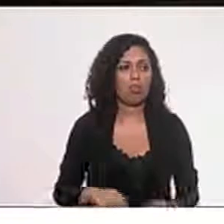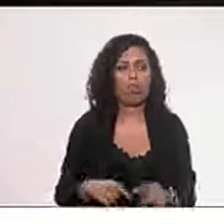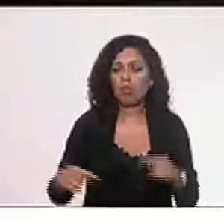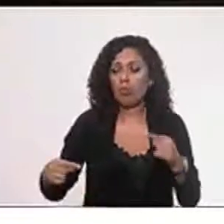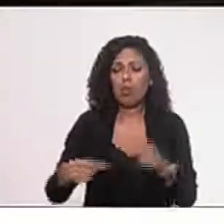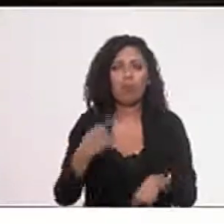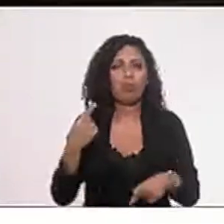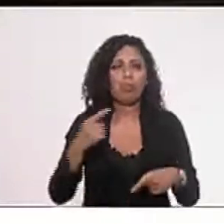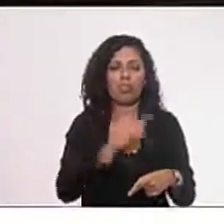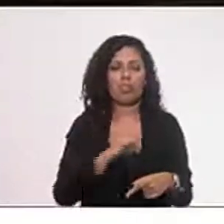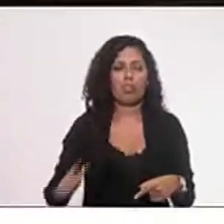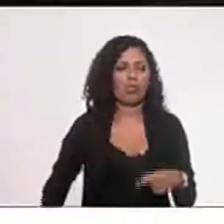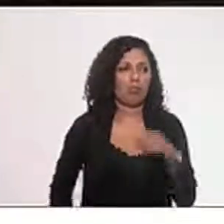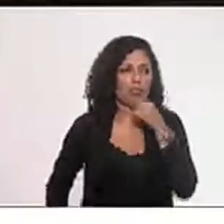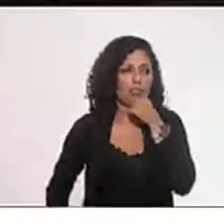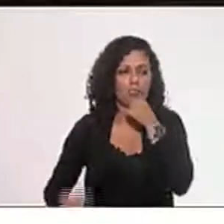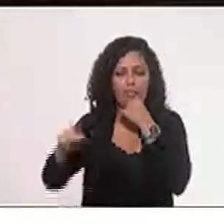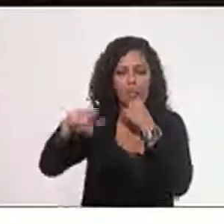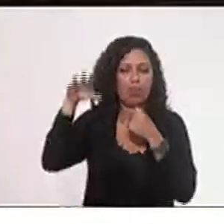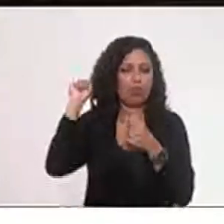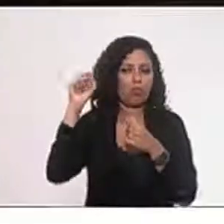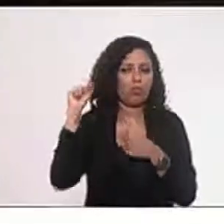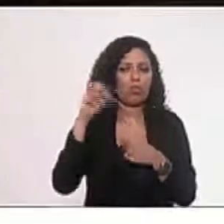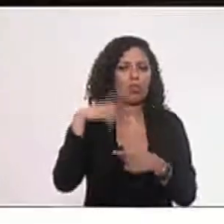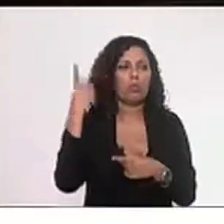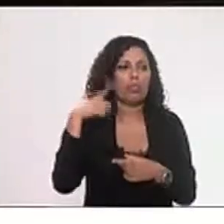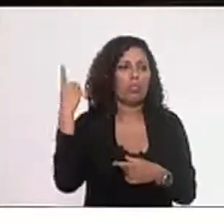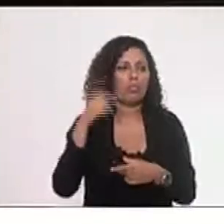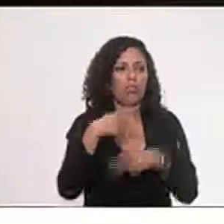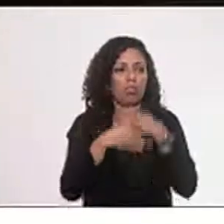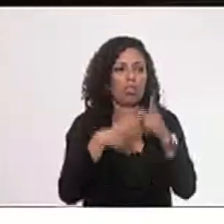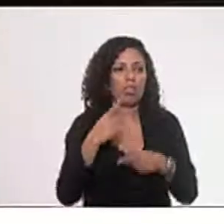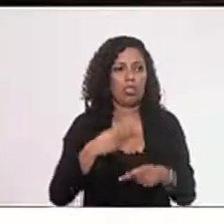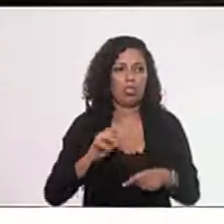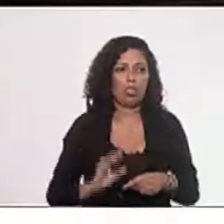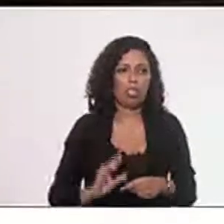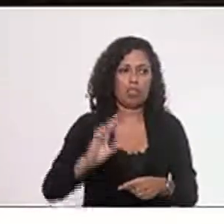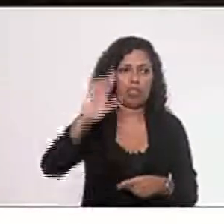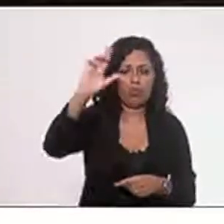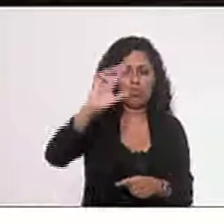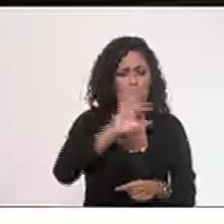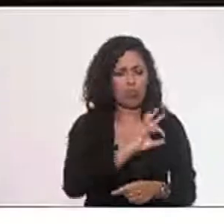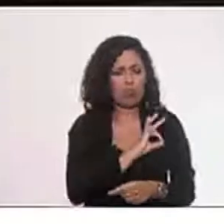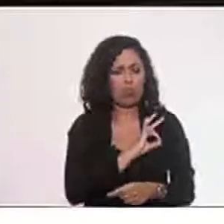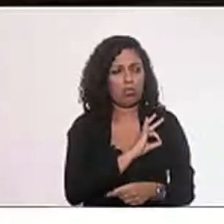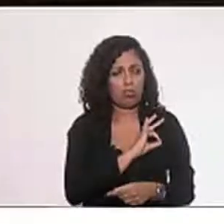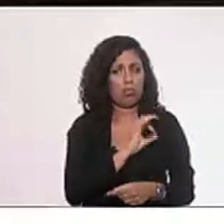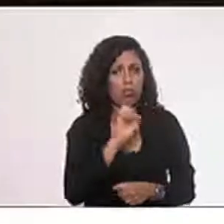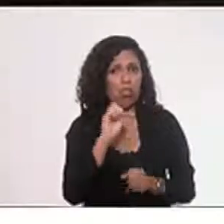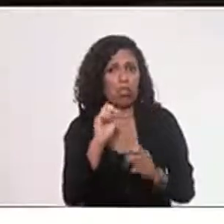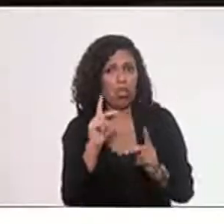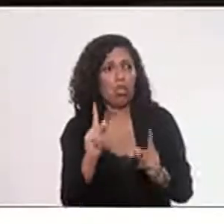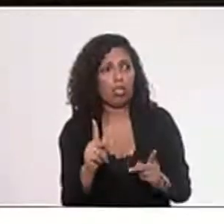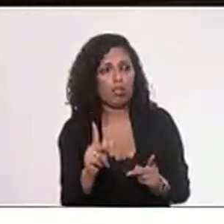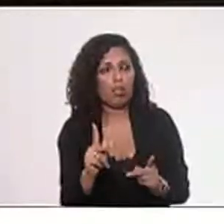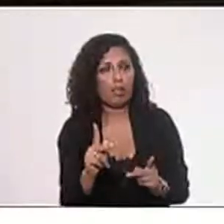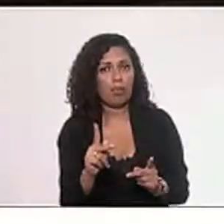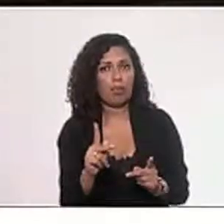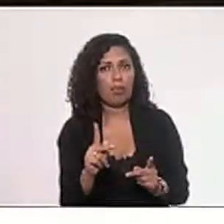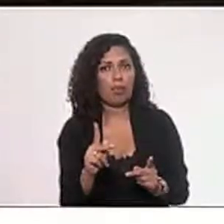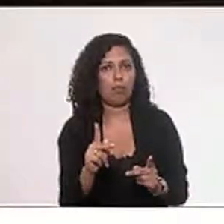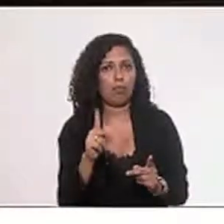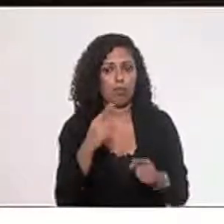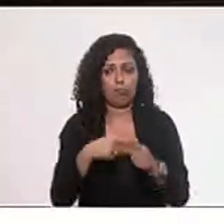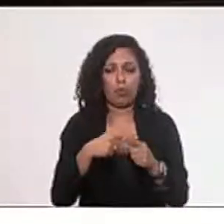lei aqui houve um deputado falar mas ele é o comandante da polícia tudo bem ele é comandante da polícia que o primeiro magistrado do